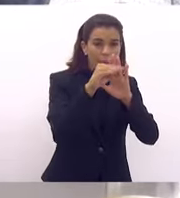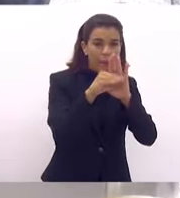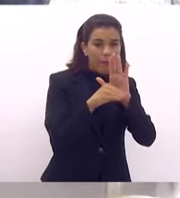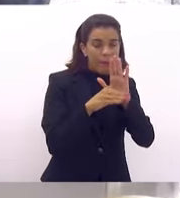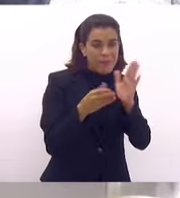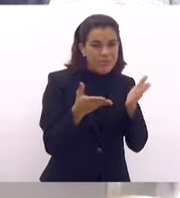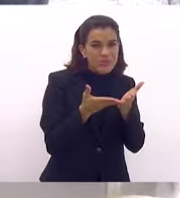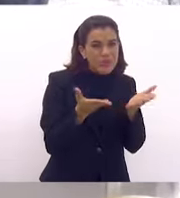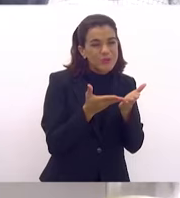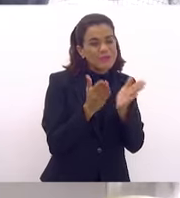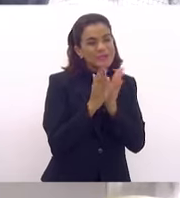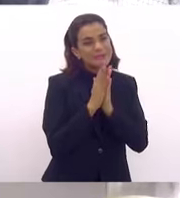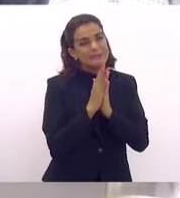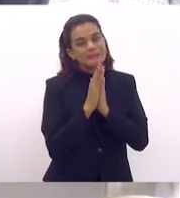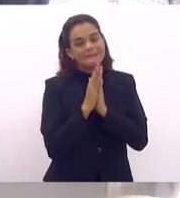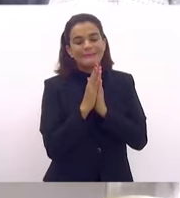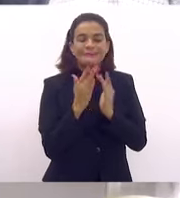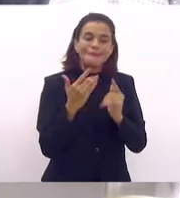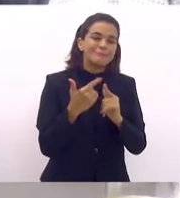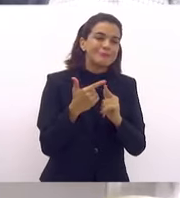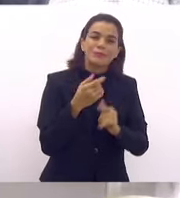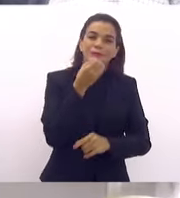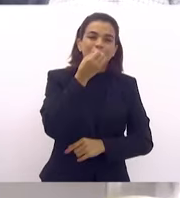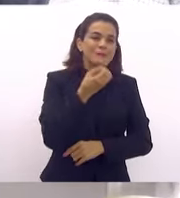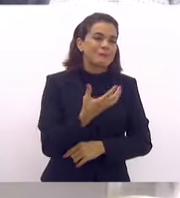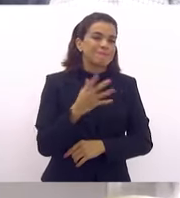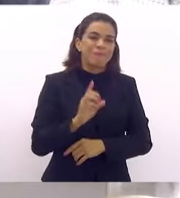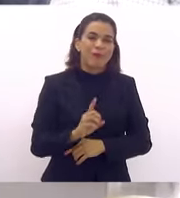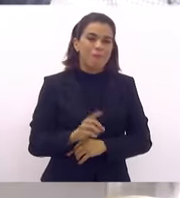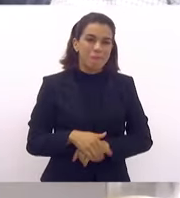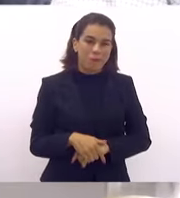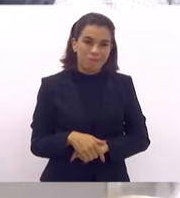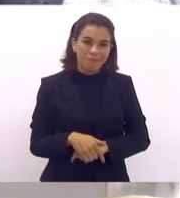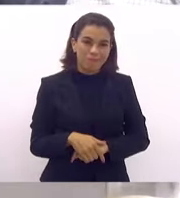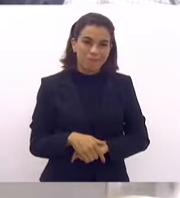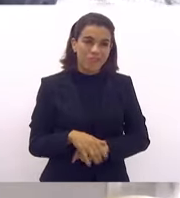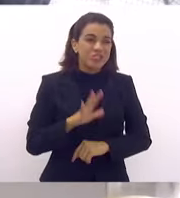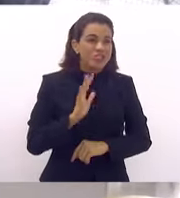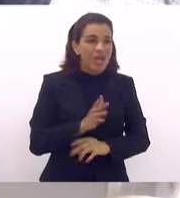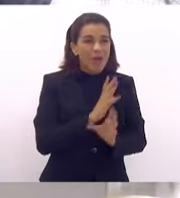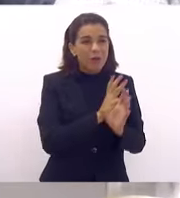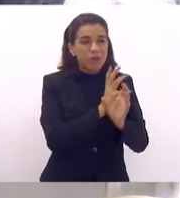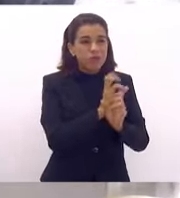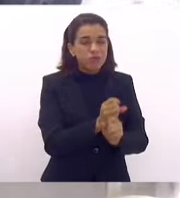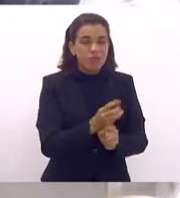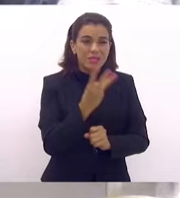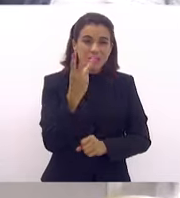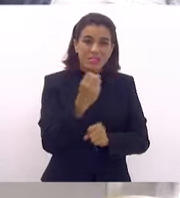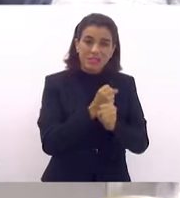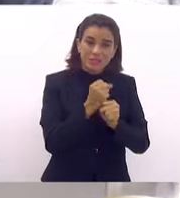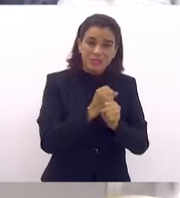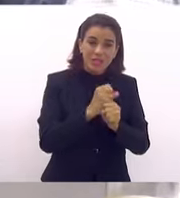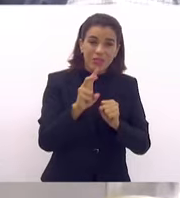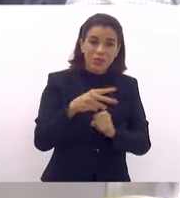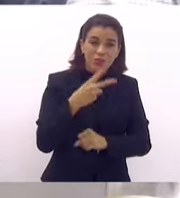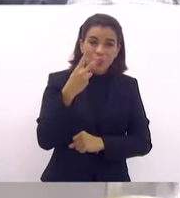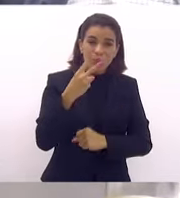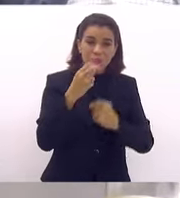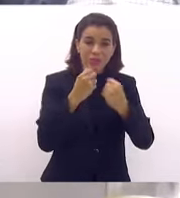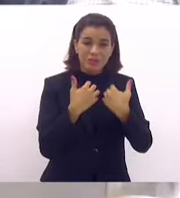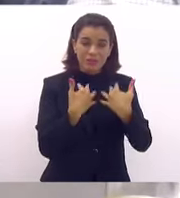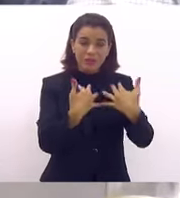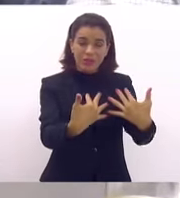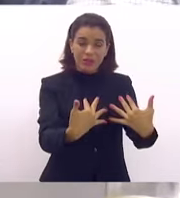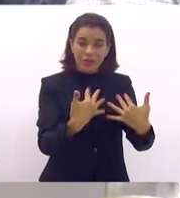de hoje, porque não é razoável que depois de 3 anos e 2 audiências públicas, de acordo com o